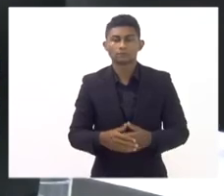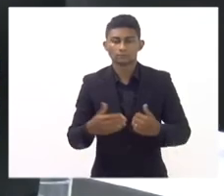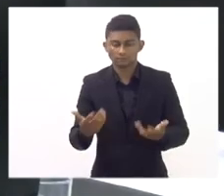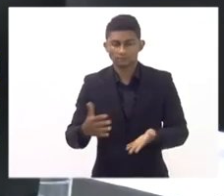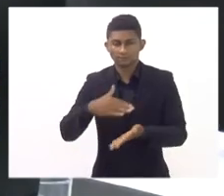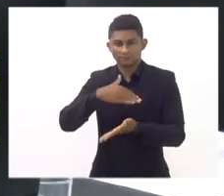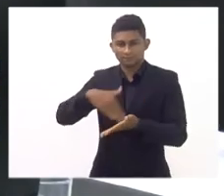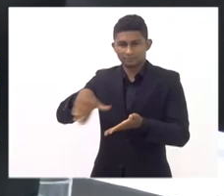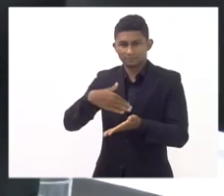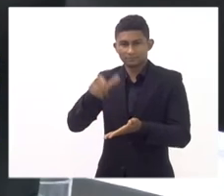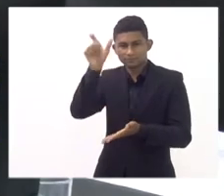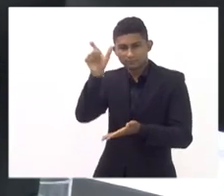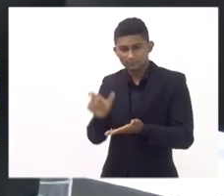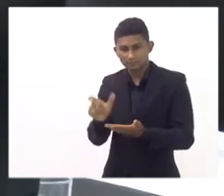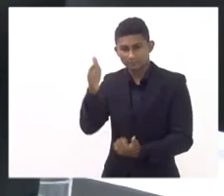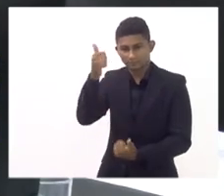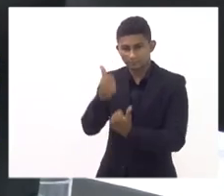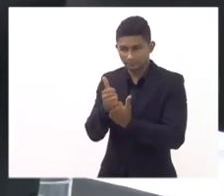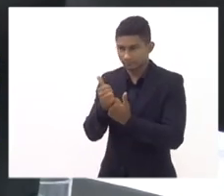subsecretário,